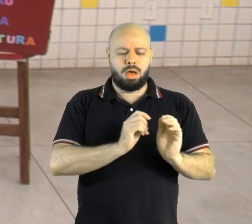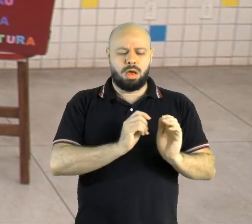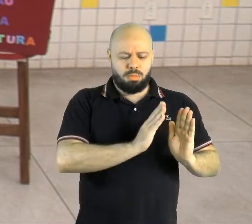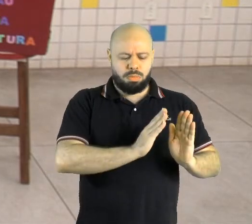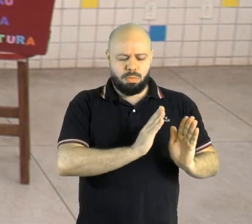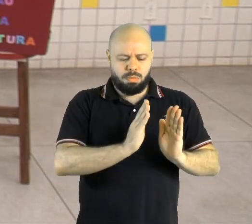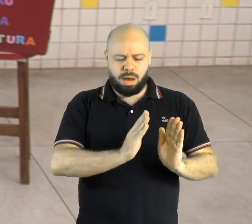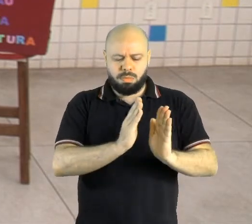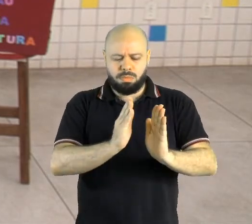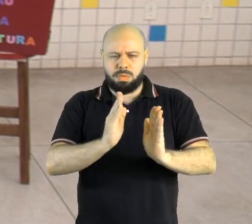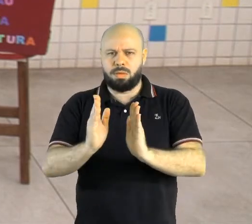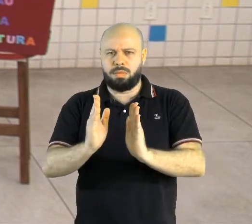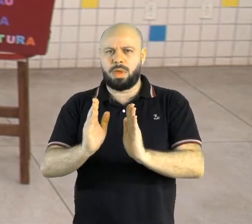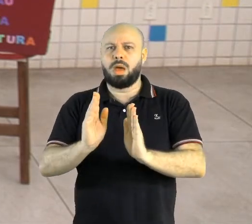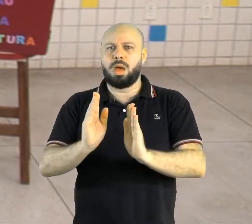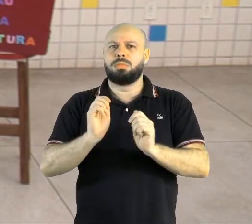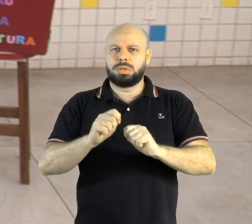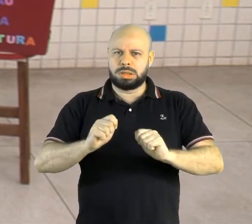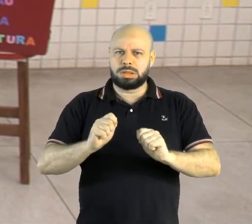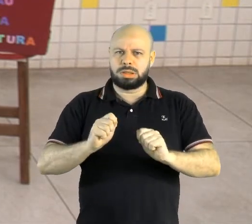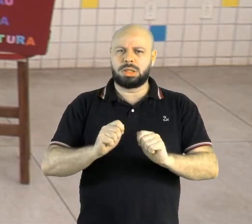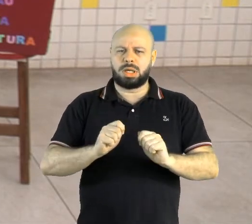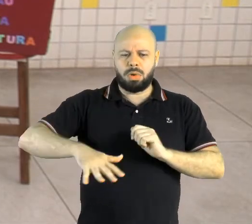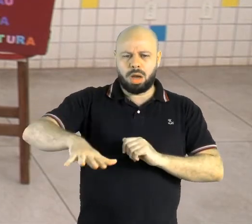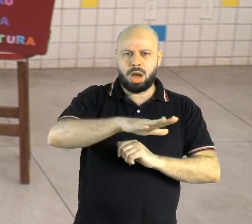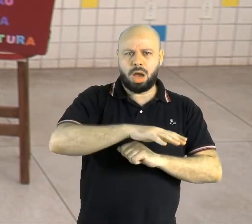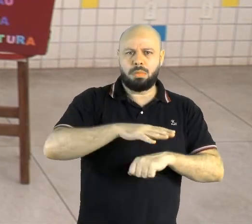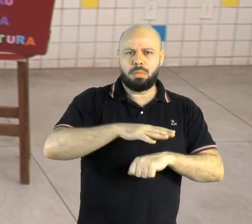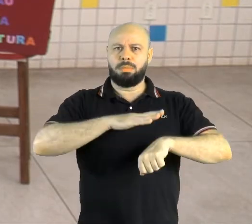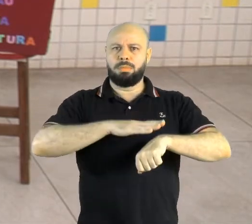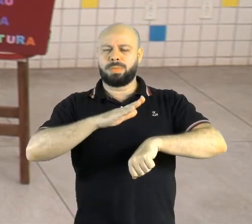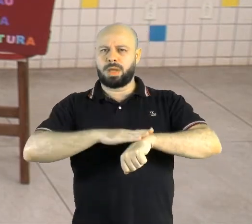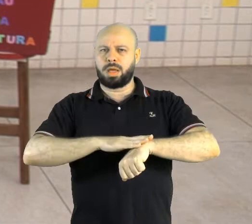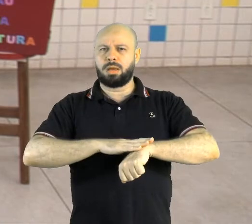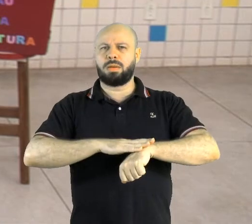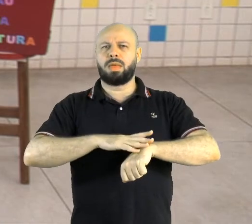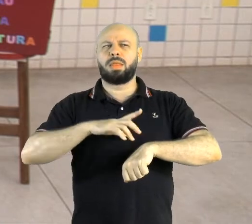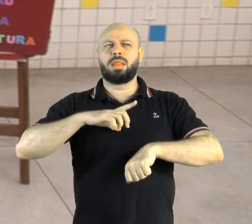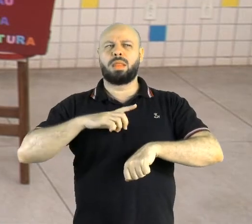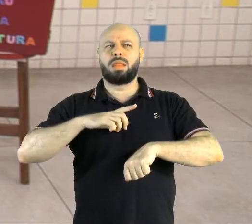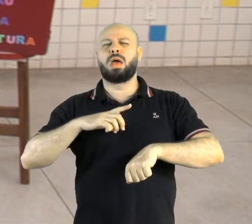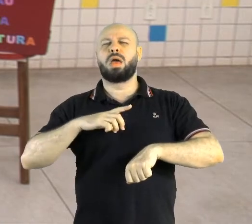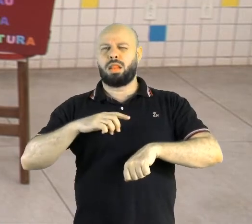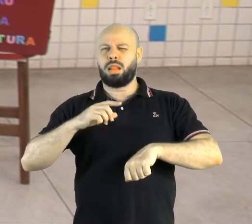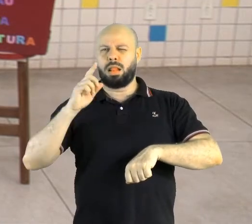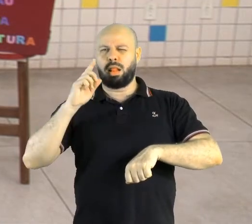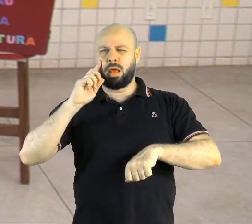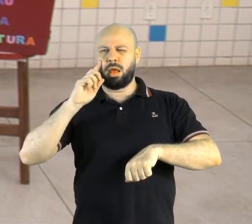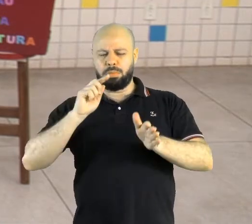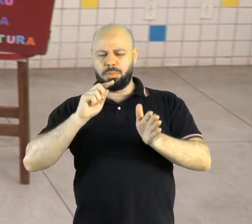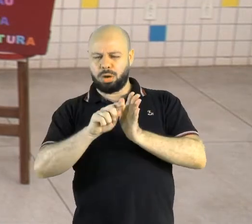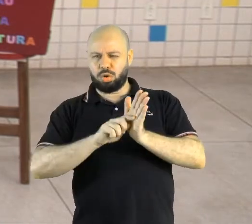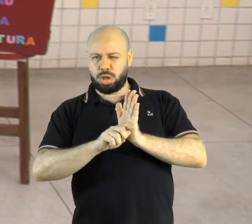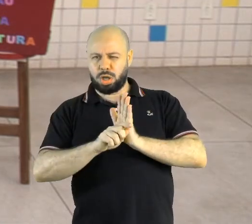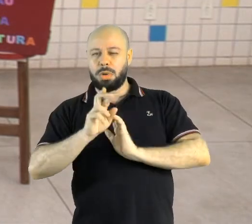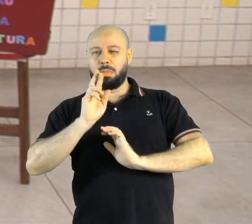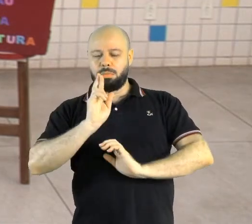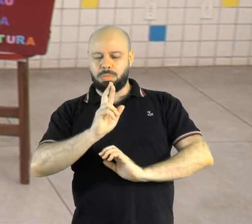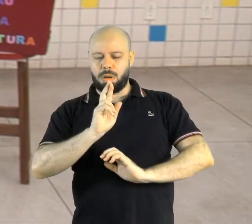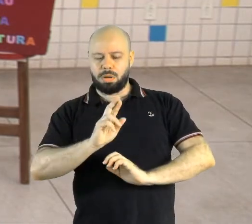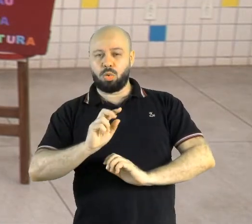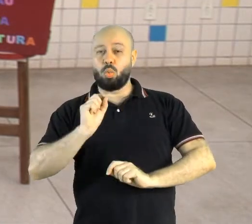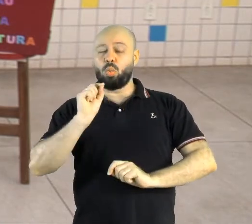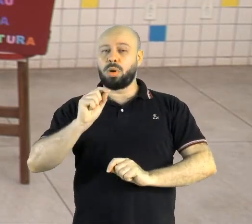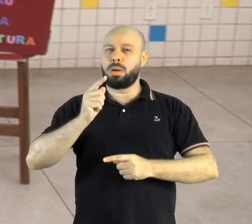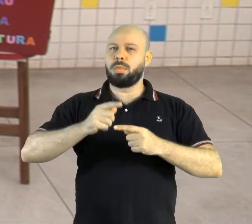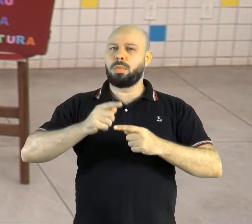fatos, precisa ter espaço, precisa ter tempo, precisa ter aquelas questões de responder aquelas perguntinhas-chave. O que, por